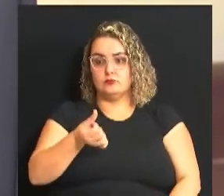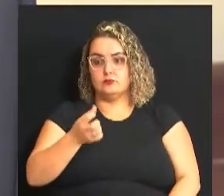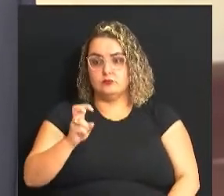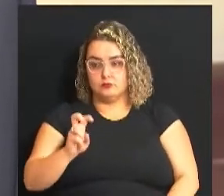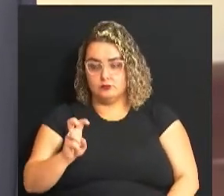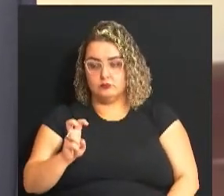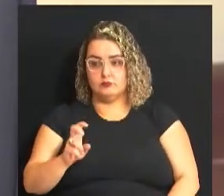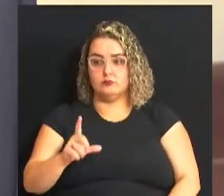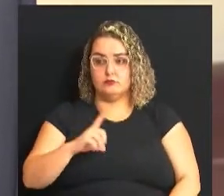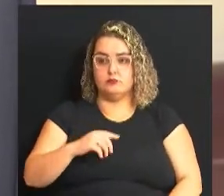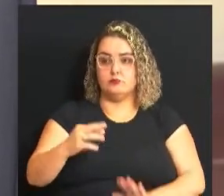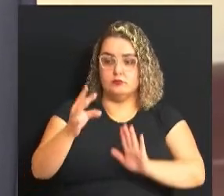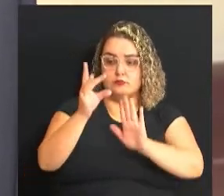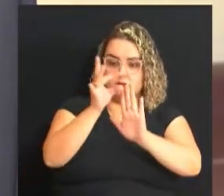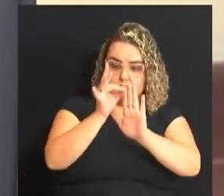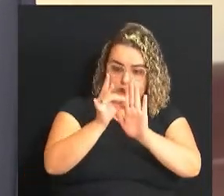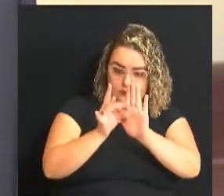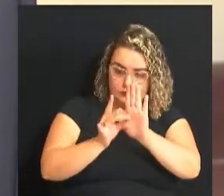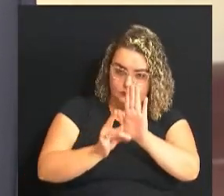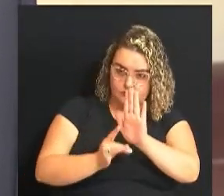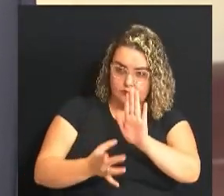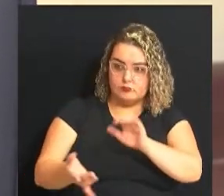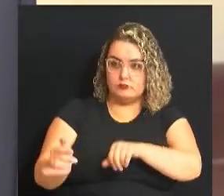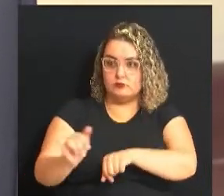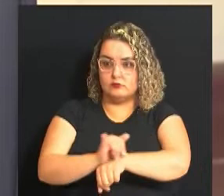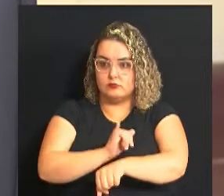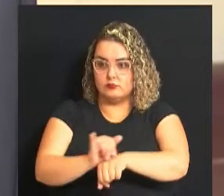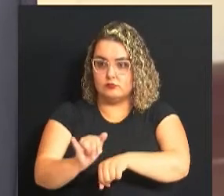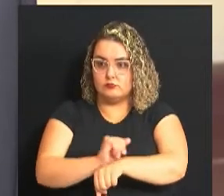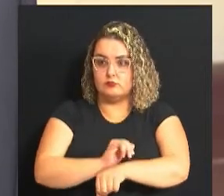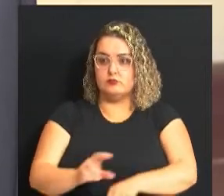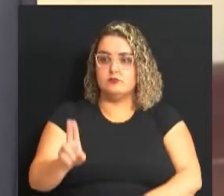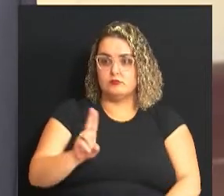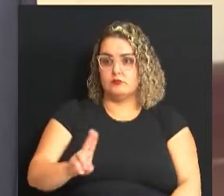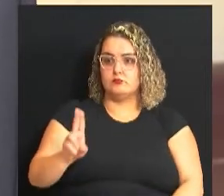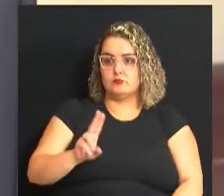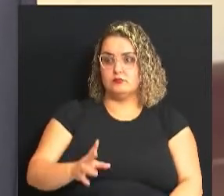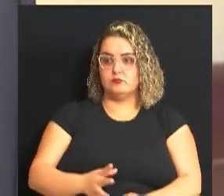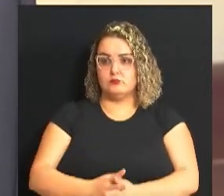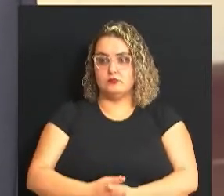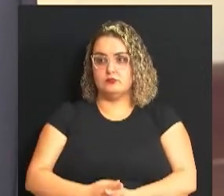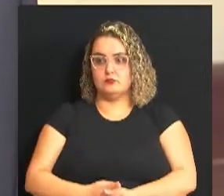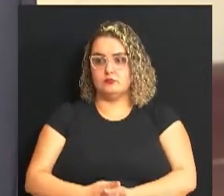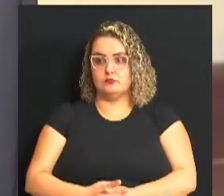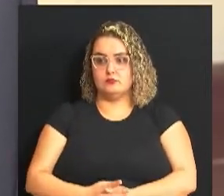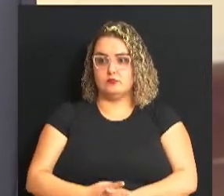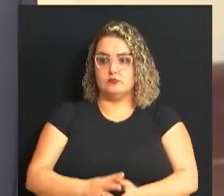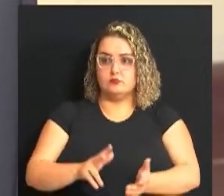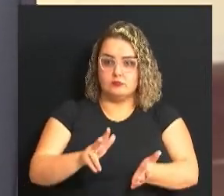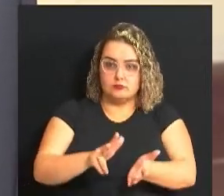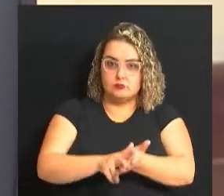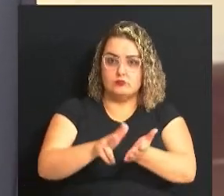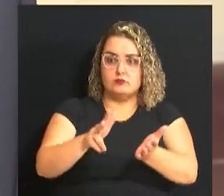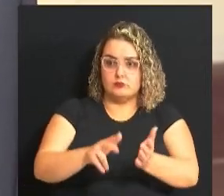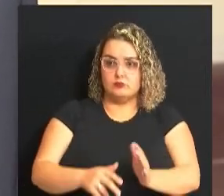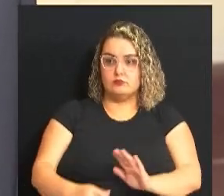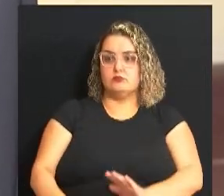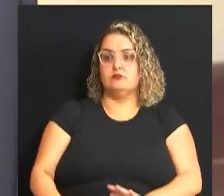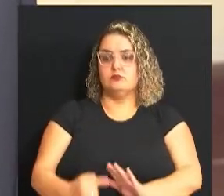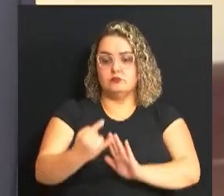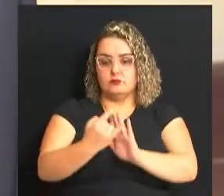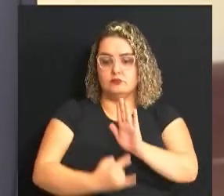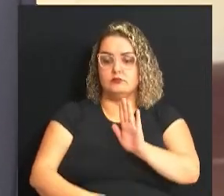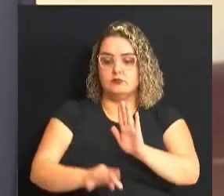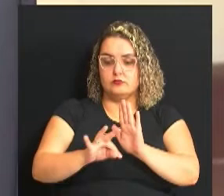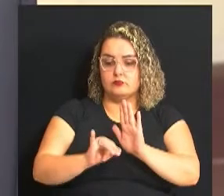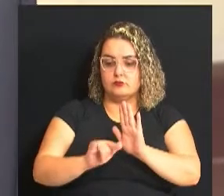de instrumentos que são utilizados para titulação de famílias. E um